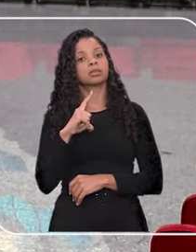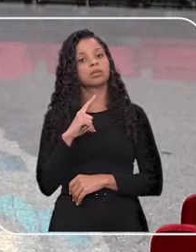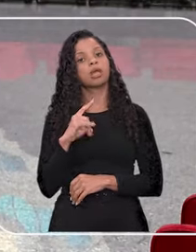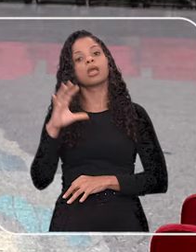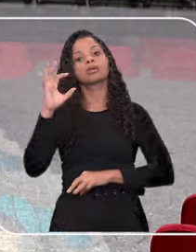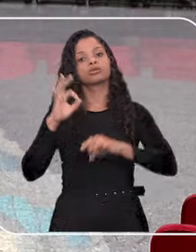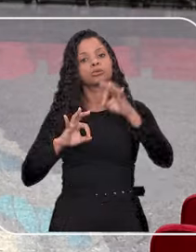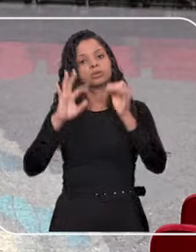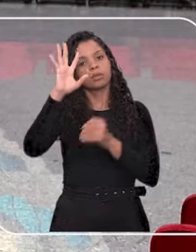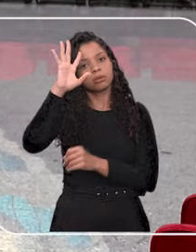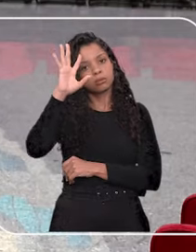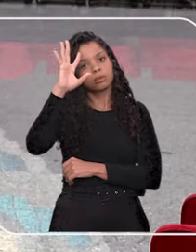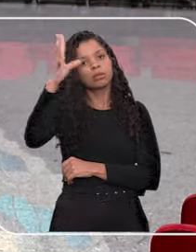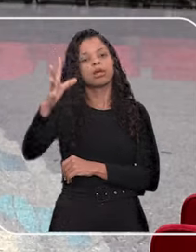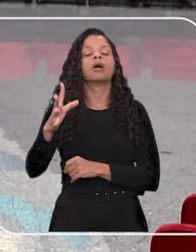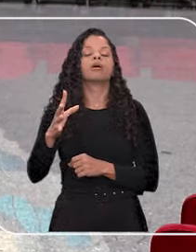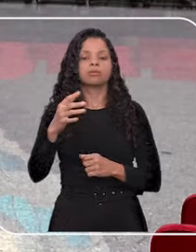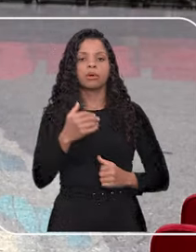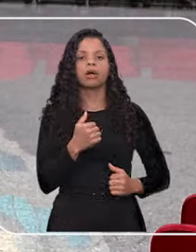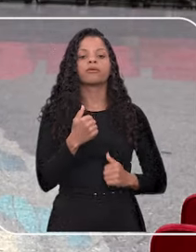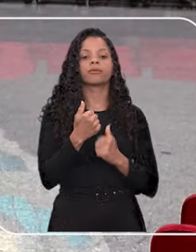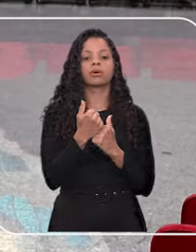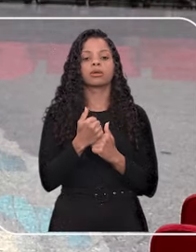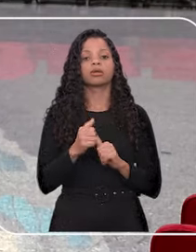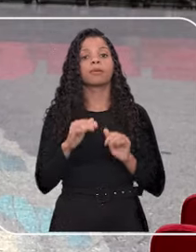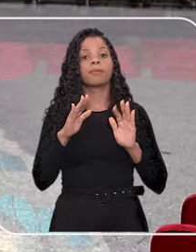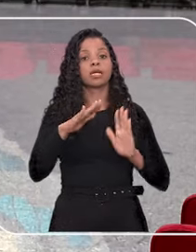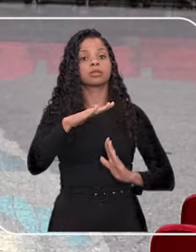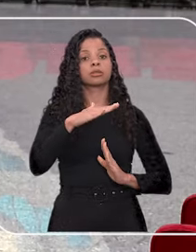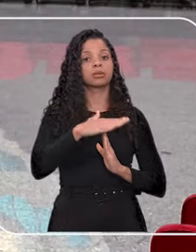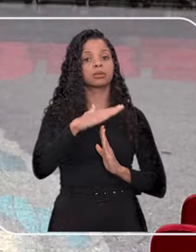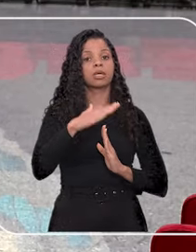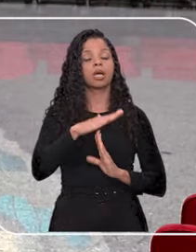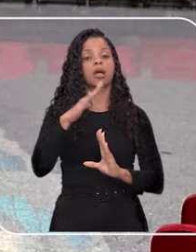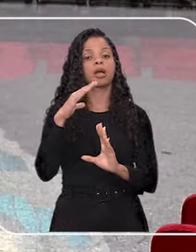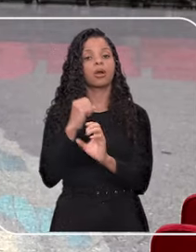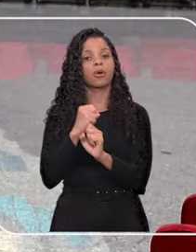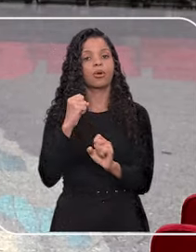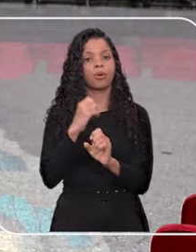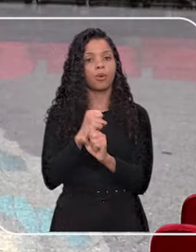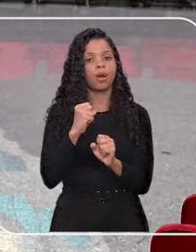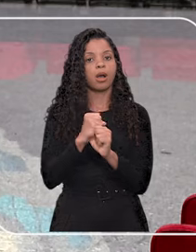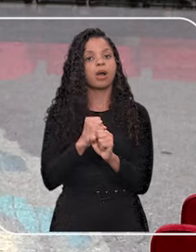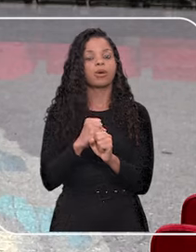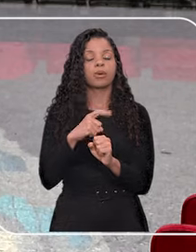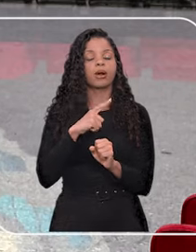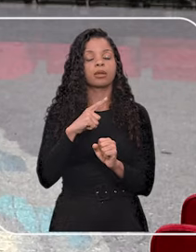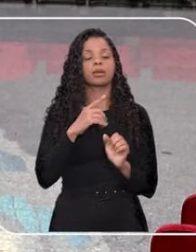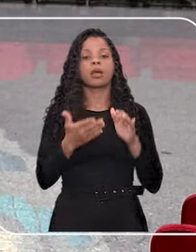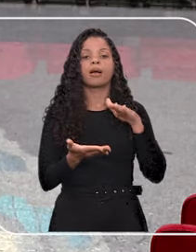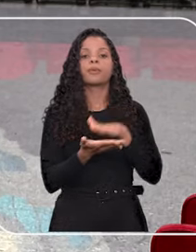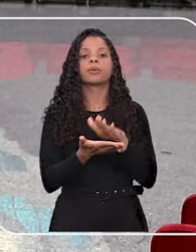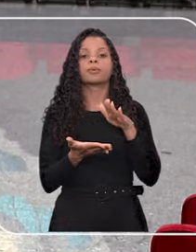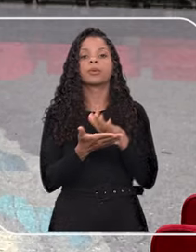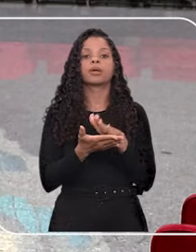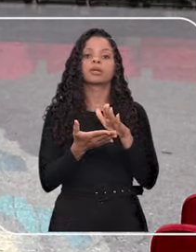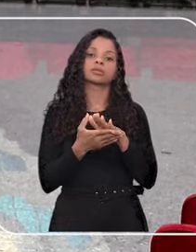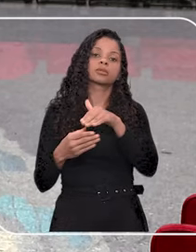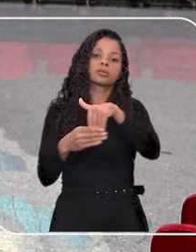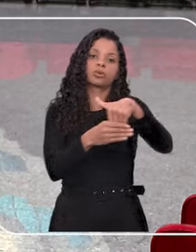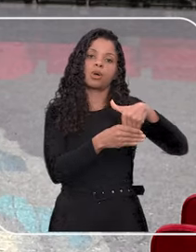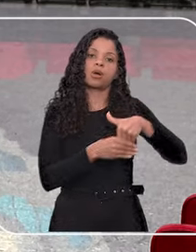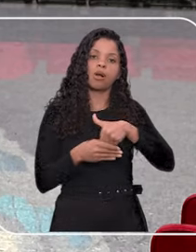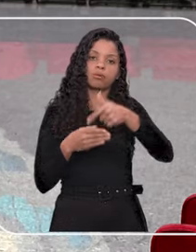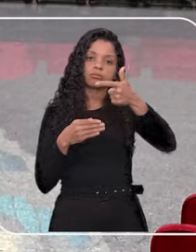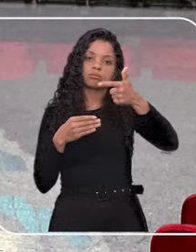decisão judicial favorável mas com a limitação da base de cálculo ficando restrita até a publicação do acórdão